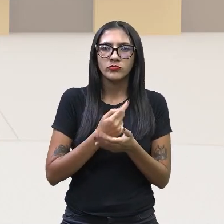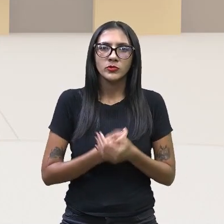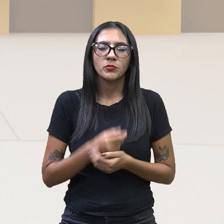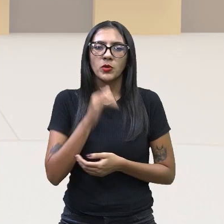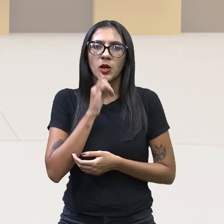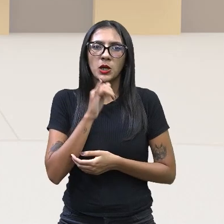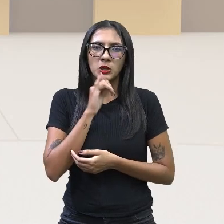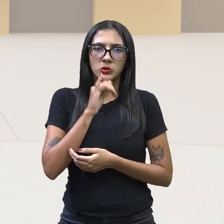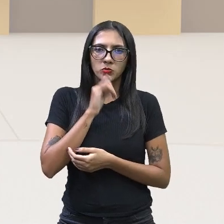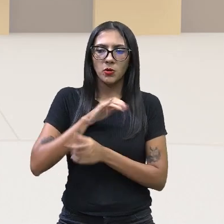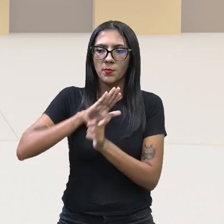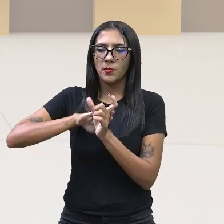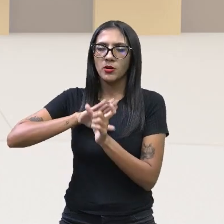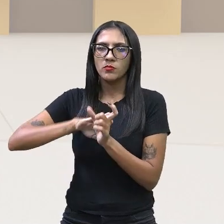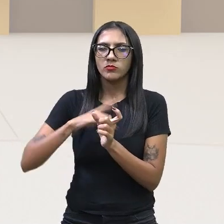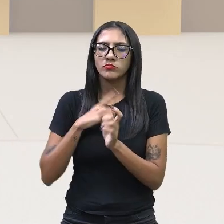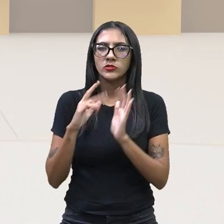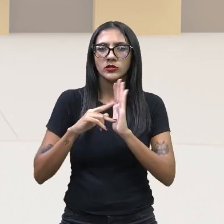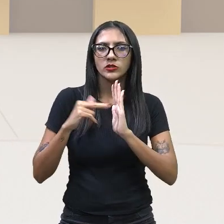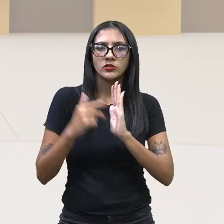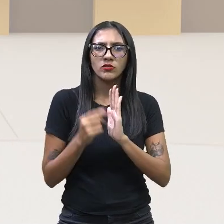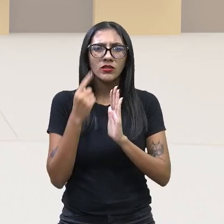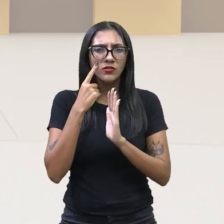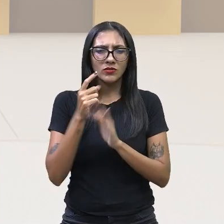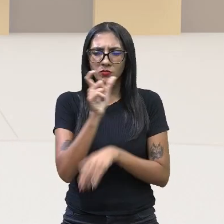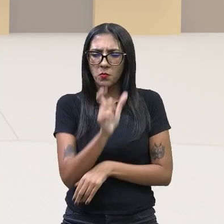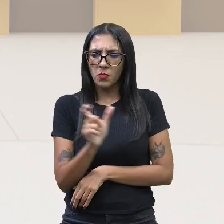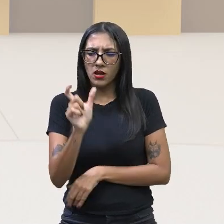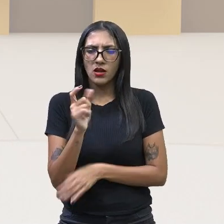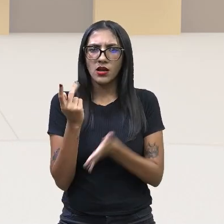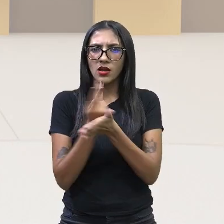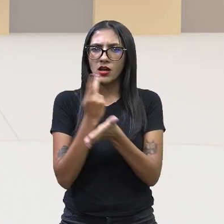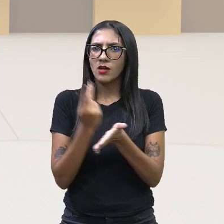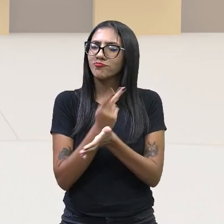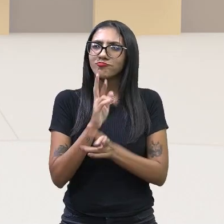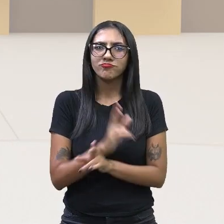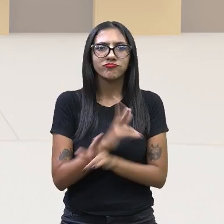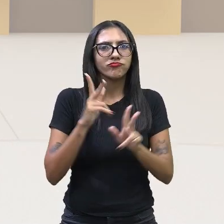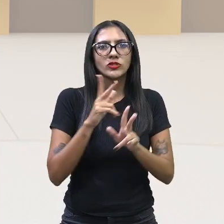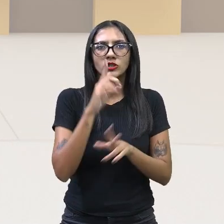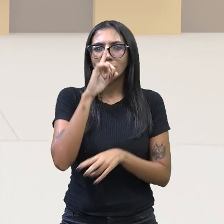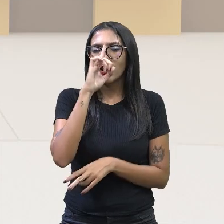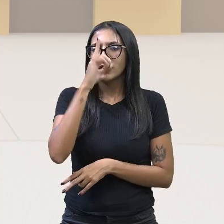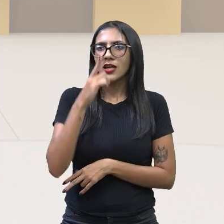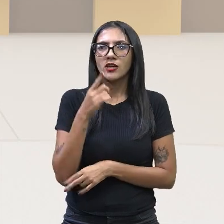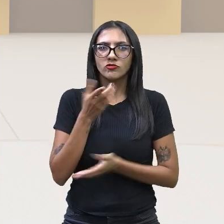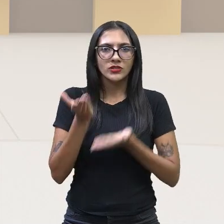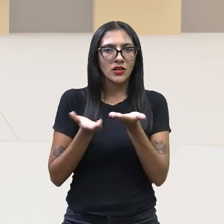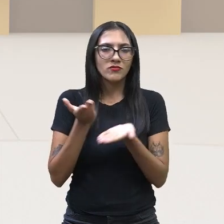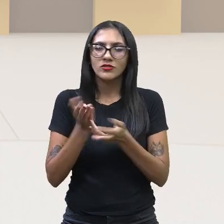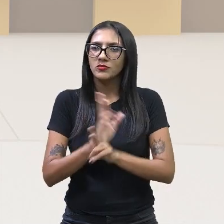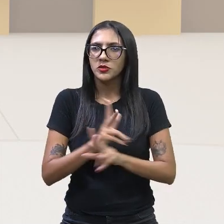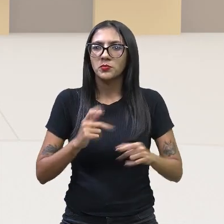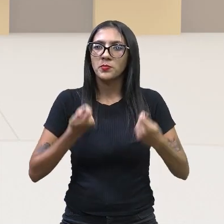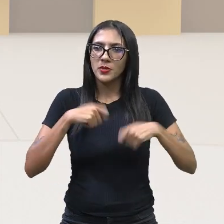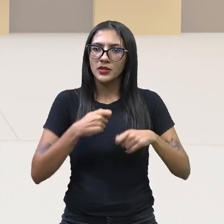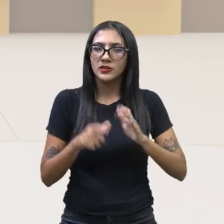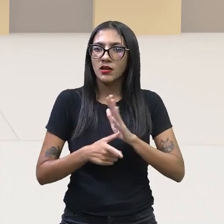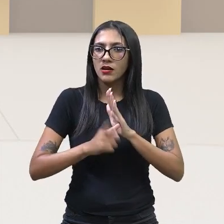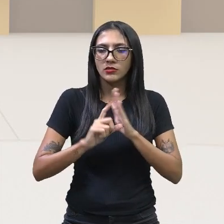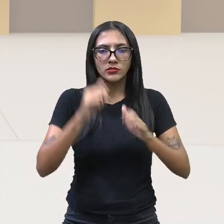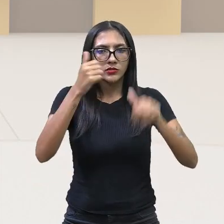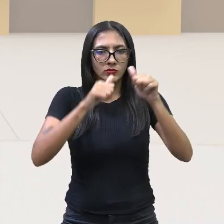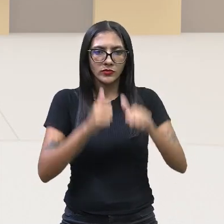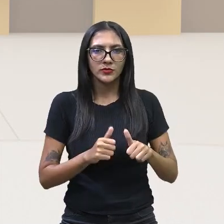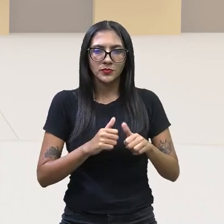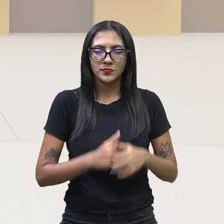foco do teu produto. A pessoa vai focar no erro e vai esquecer o seu serviço. Então é importante revisar o texto. E aí a gente não quer que o